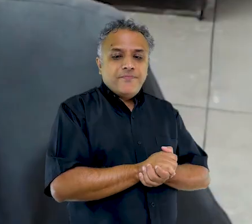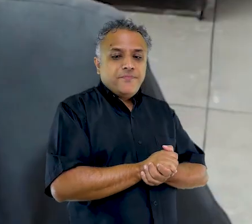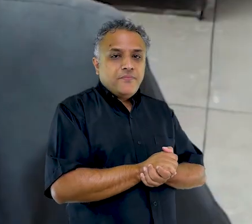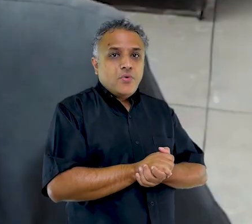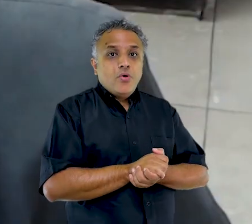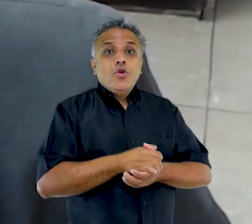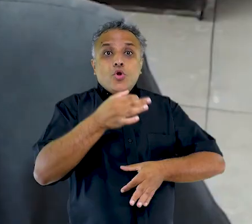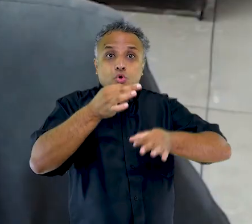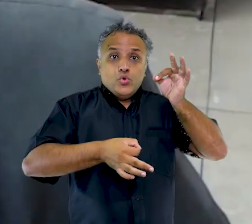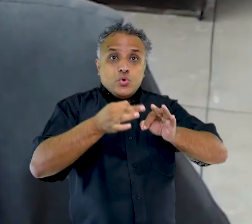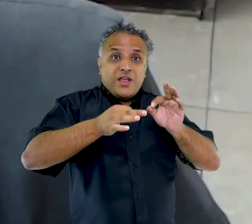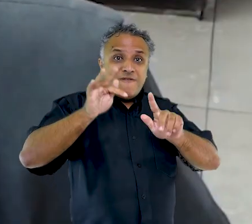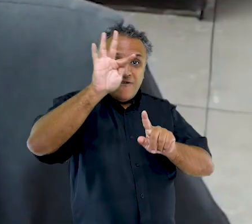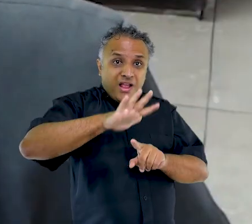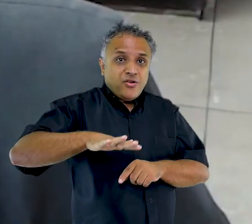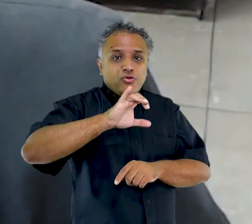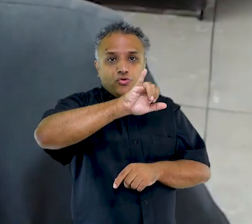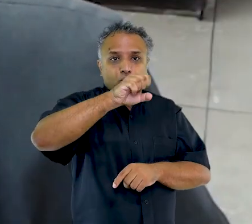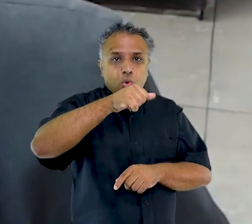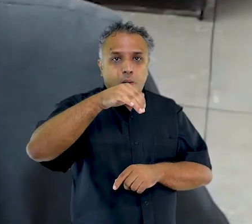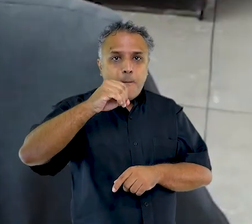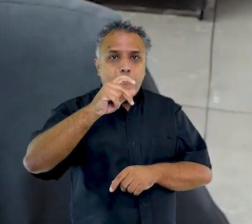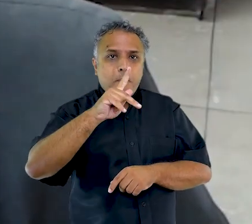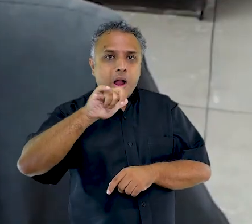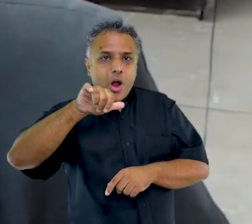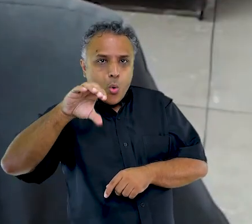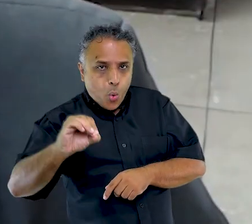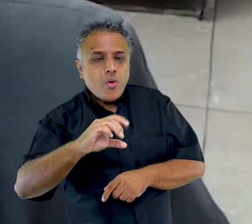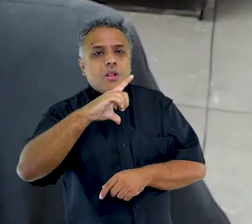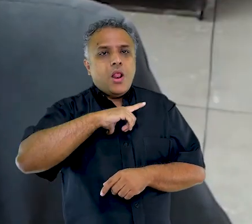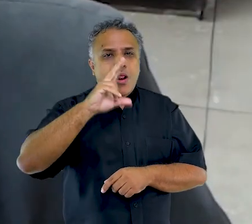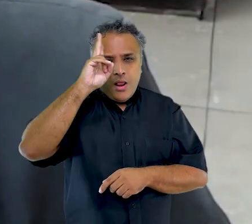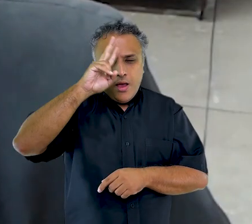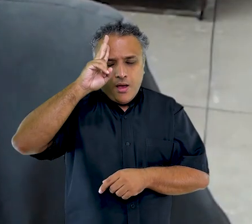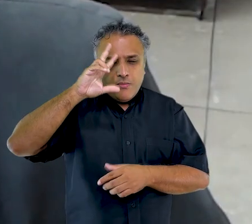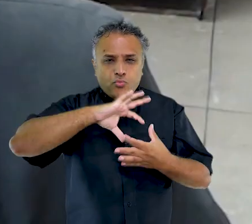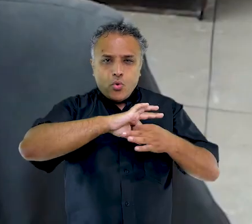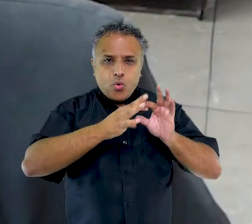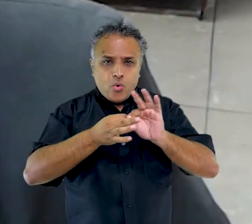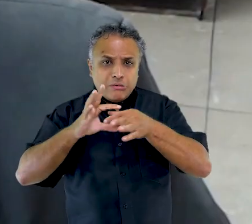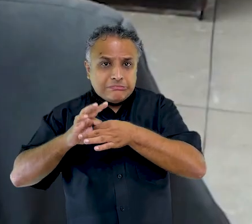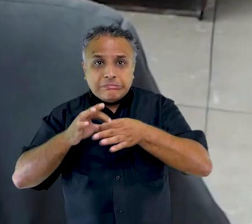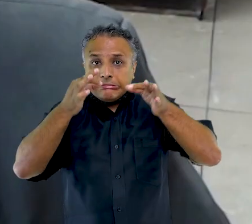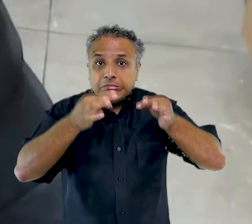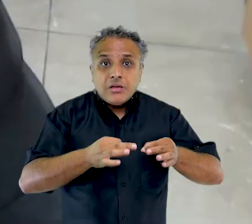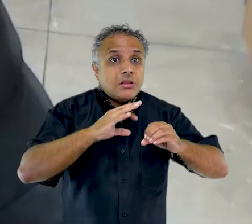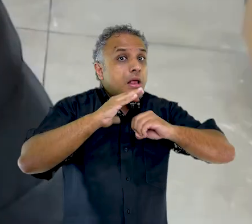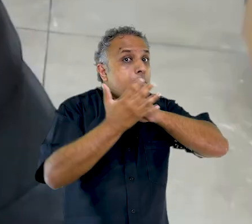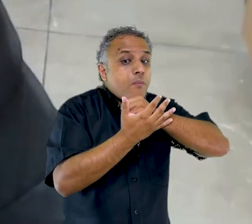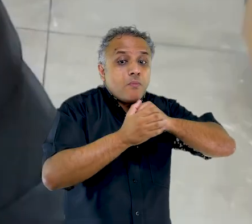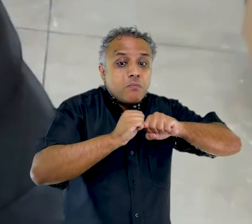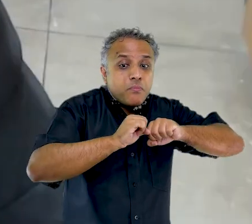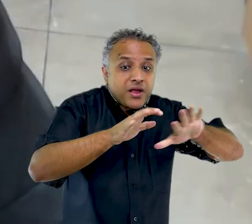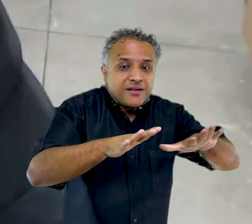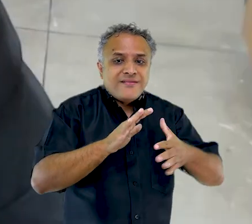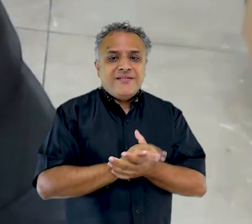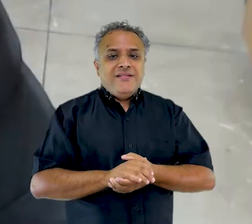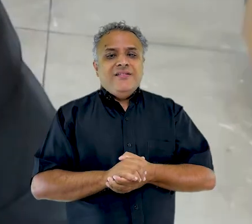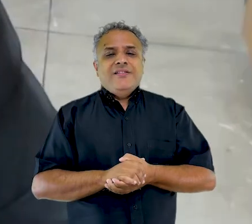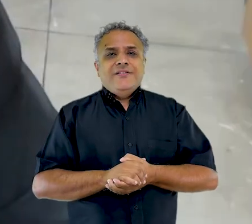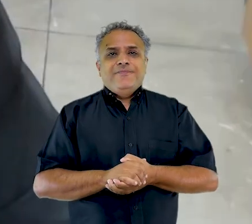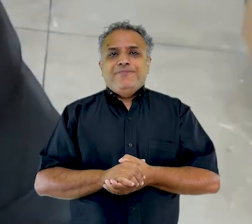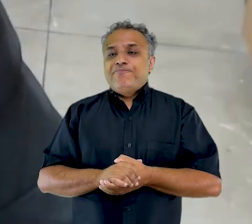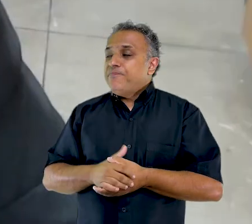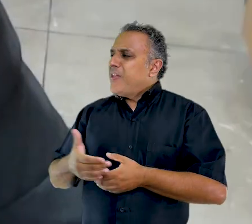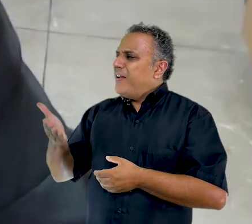Paulo Piropo, relator do processo no TRF1, lembra o contexto de incertezas da pandemia. Incertezas em termos